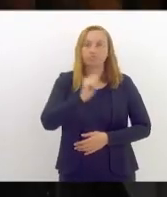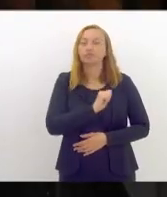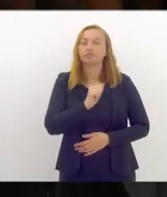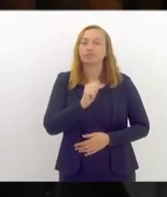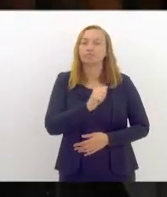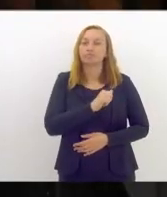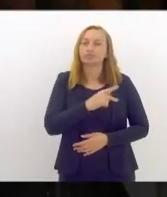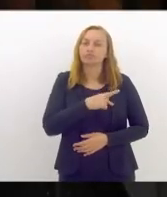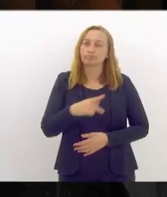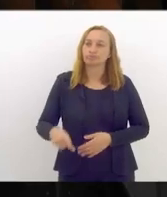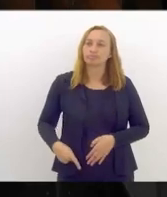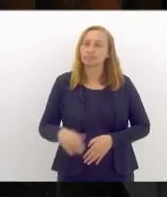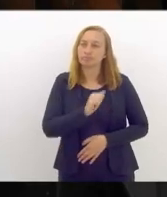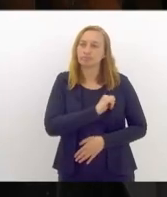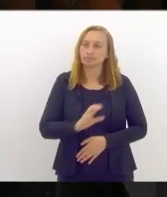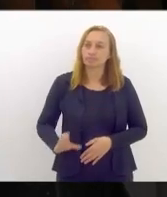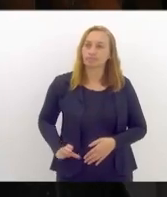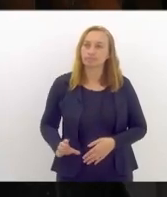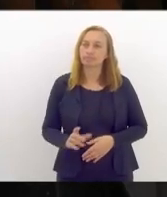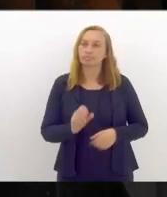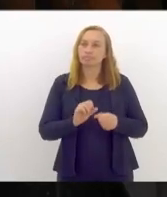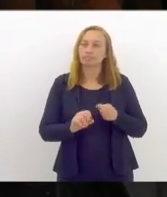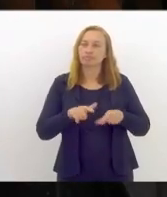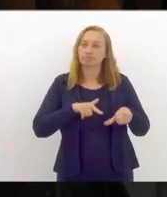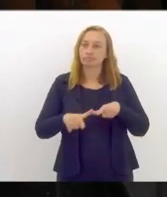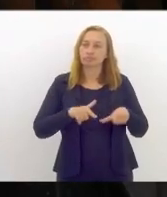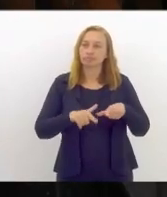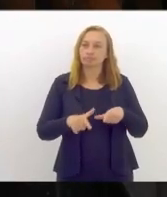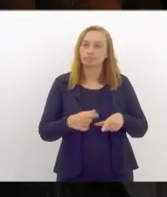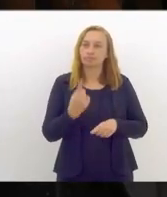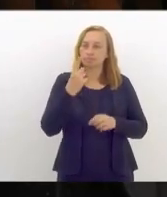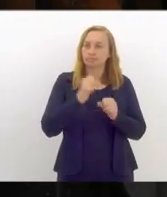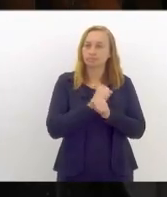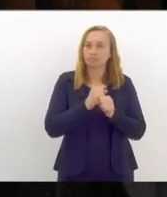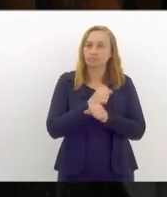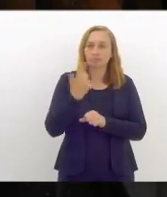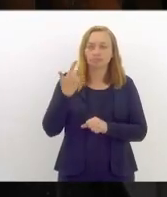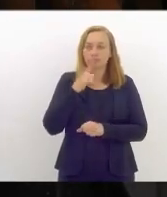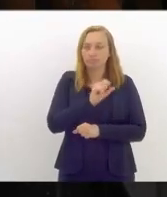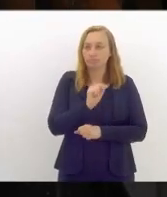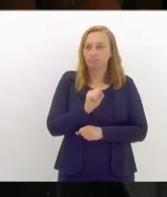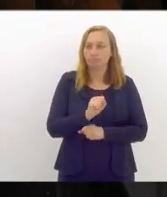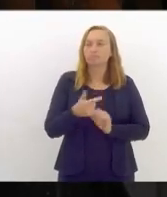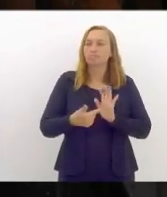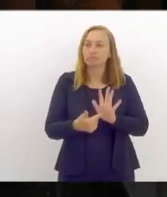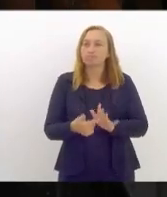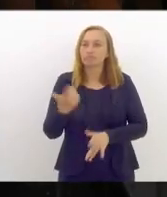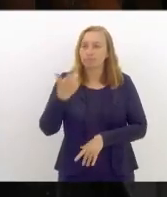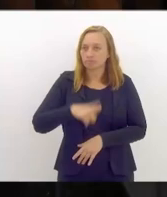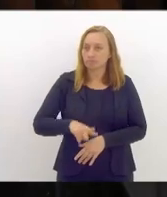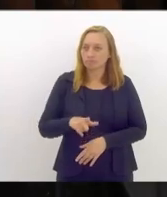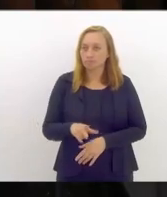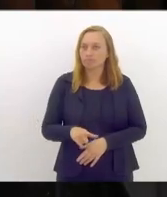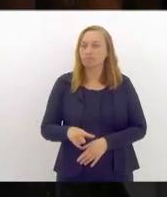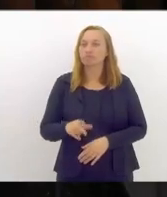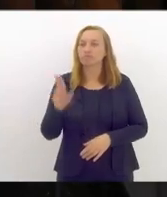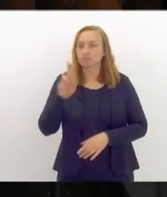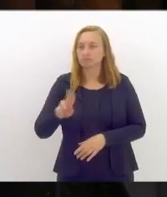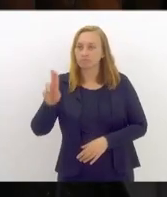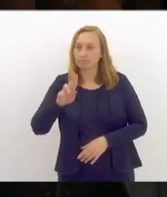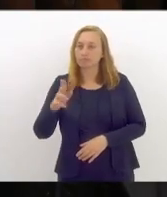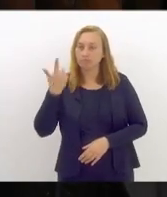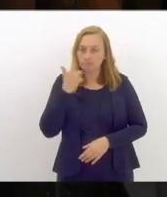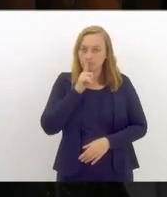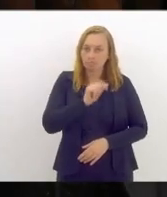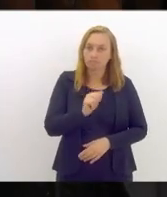presidente André de realizarmos esse trabalho em um ano e conseguimos isso mostra mais uma vez que a universidade consegue